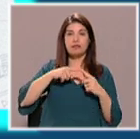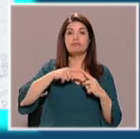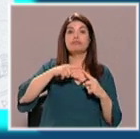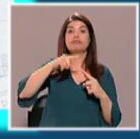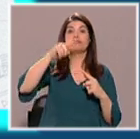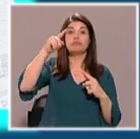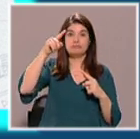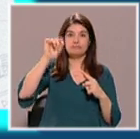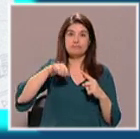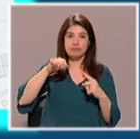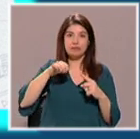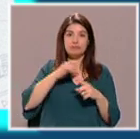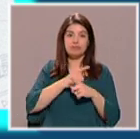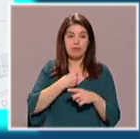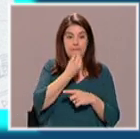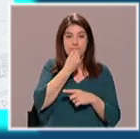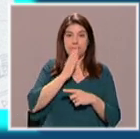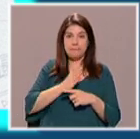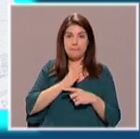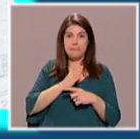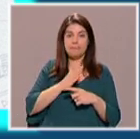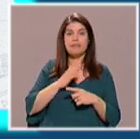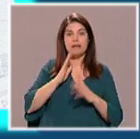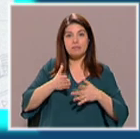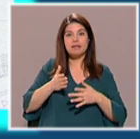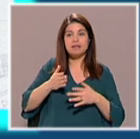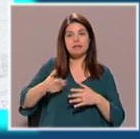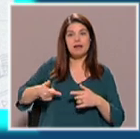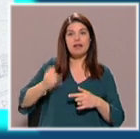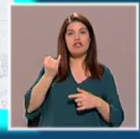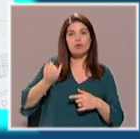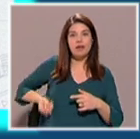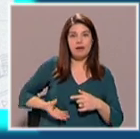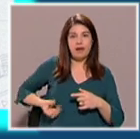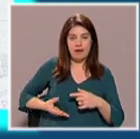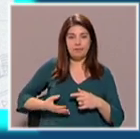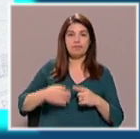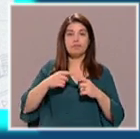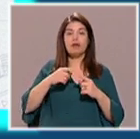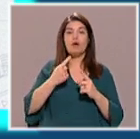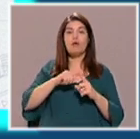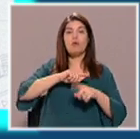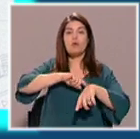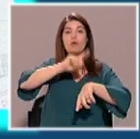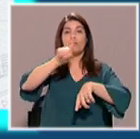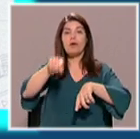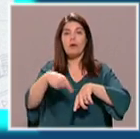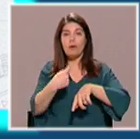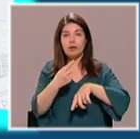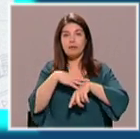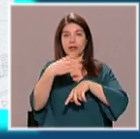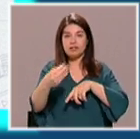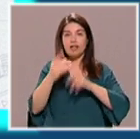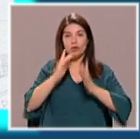para estimular a secreção de insulina. Passado uma hora, ele começa a diminuir e entre